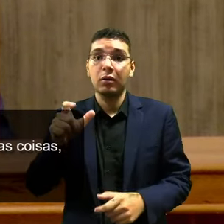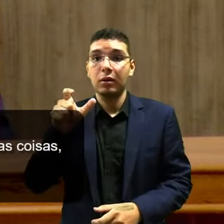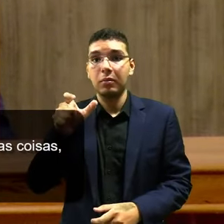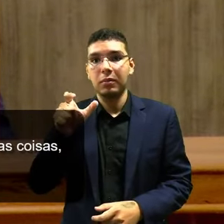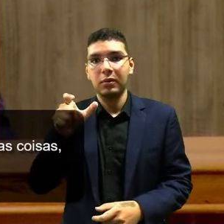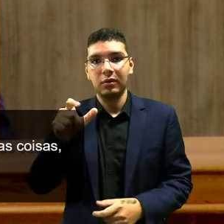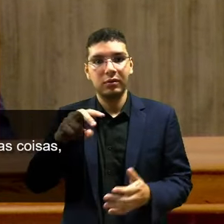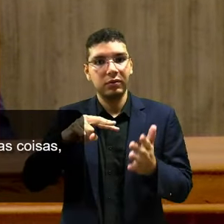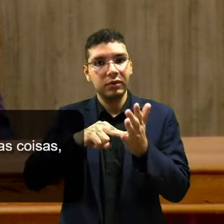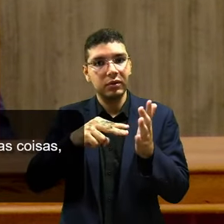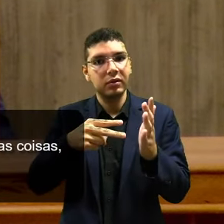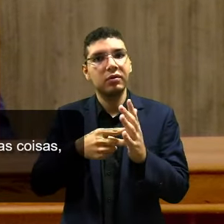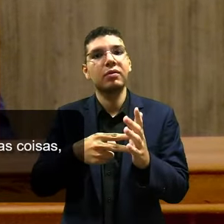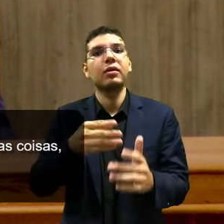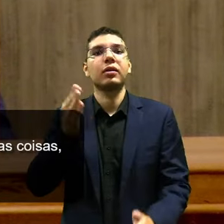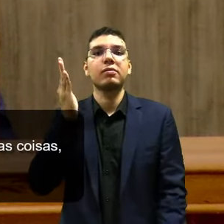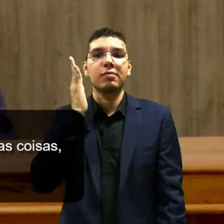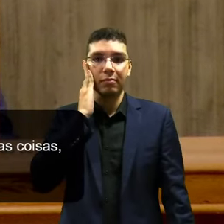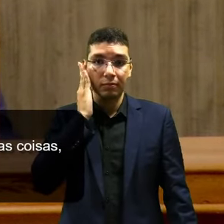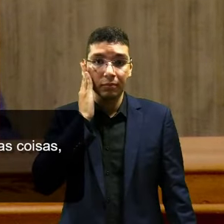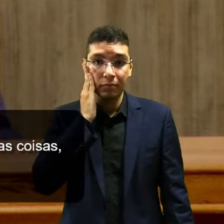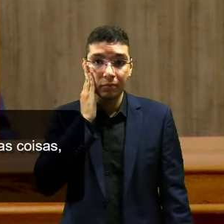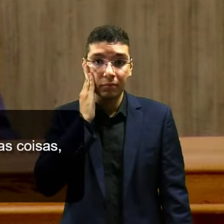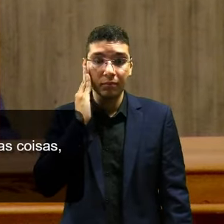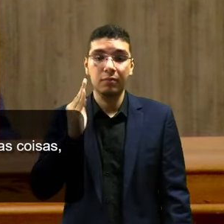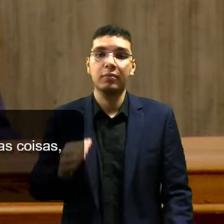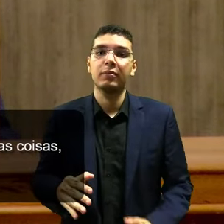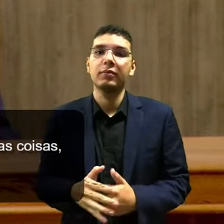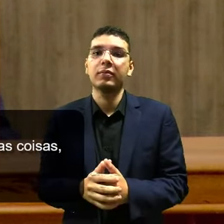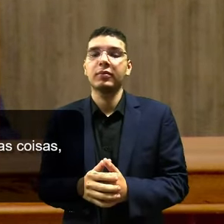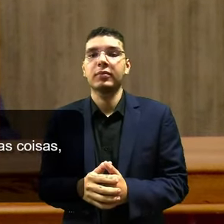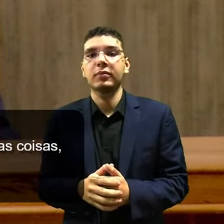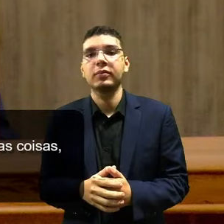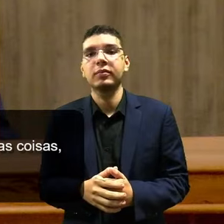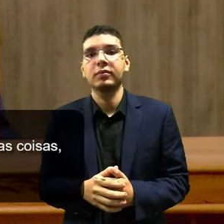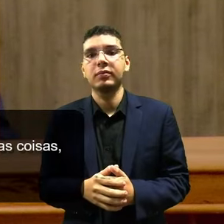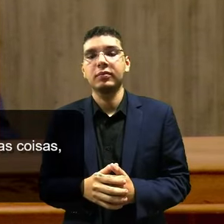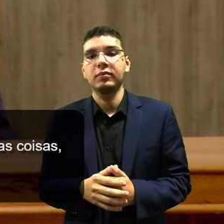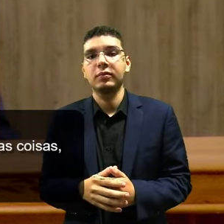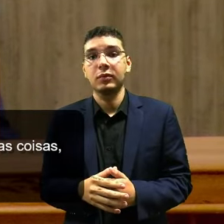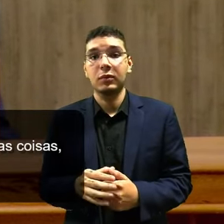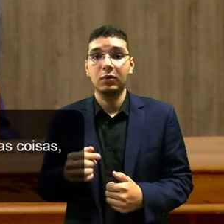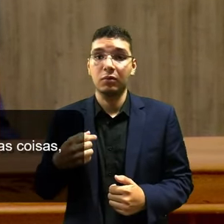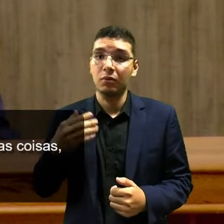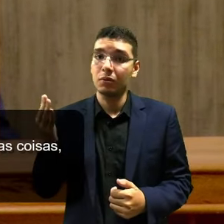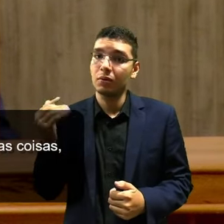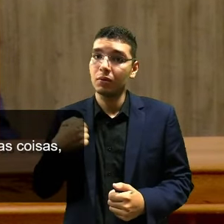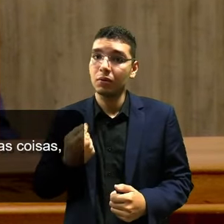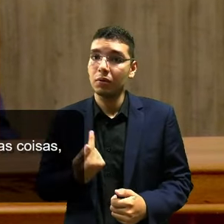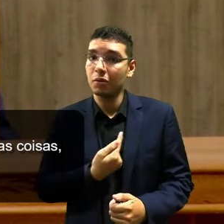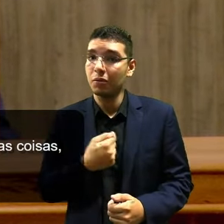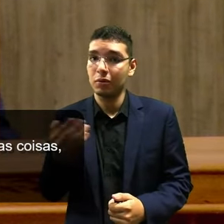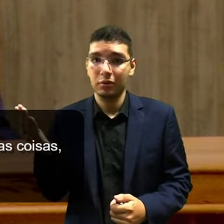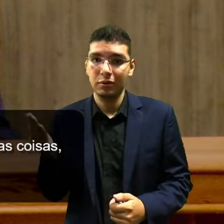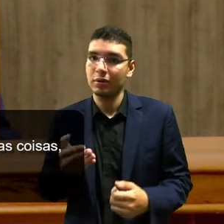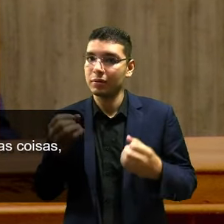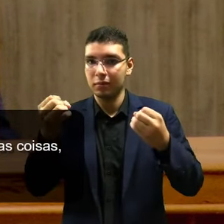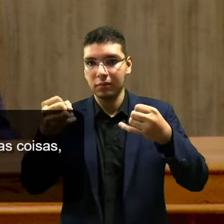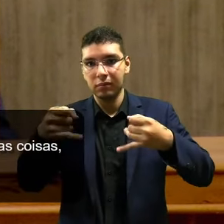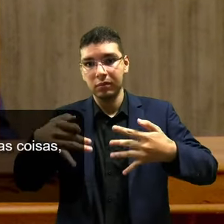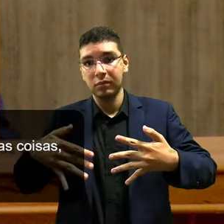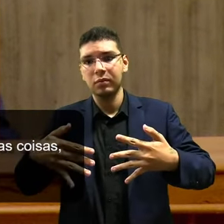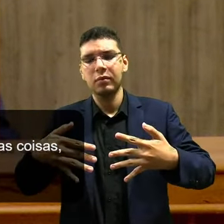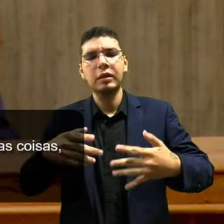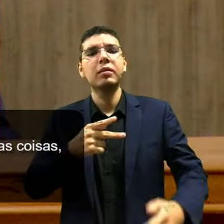compreensão que envolve esse lado mental como nós estamos falando aqui Então pastor o que